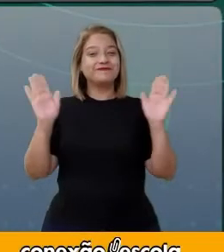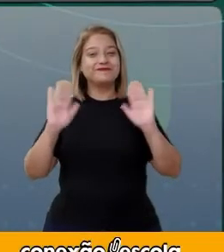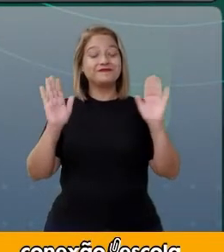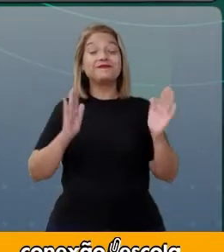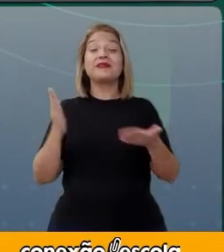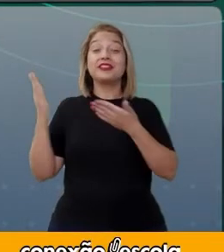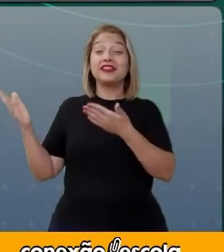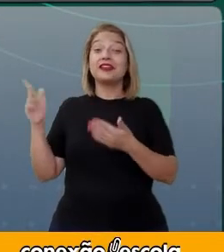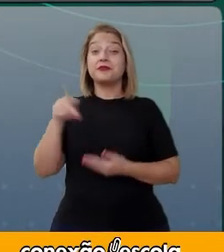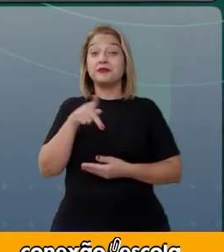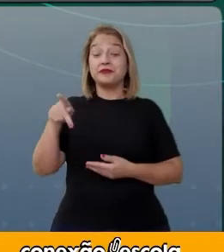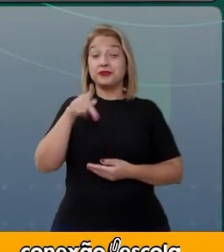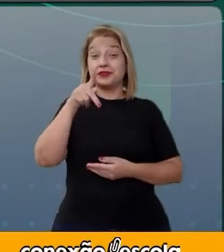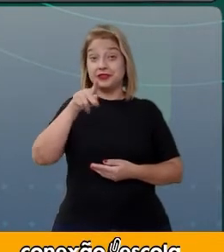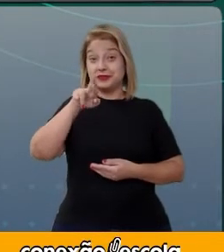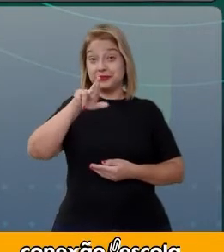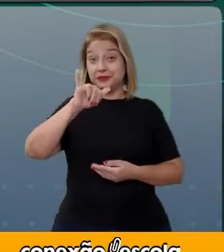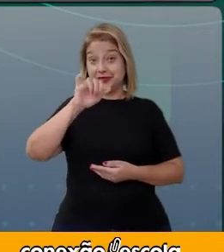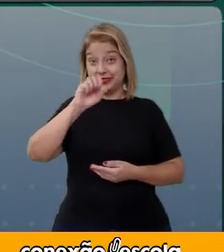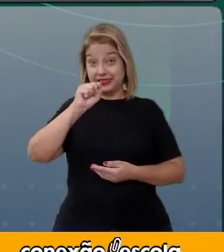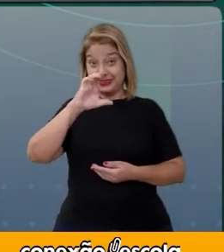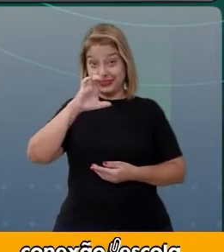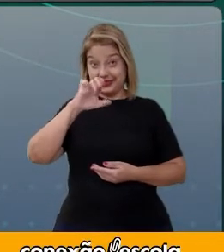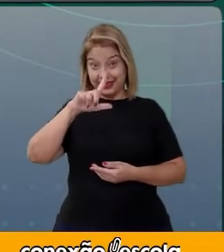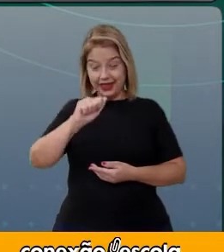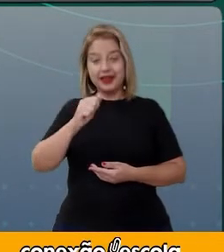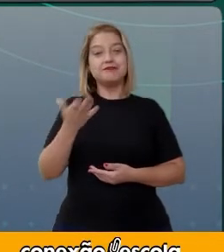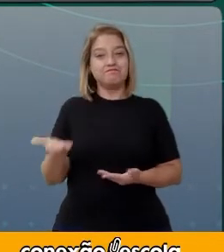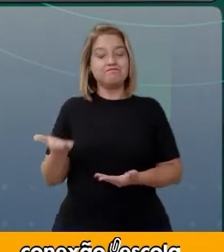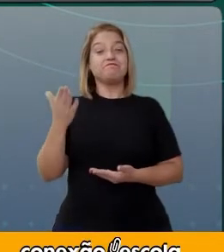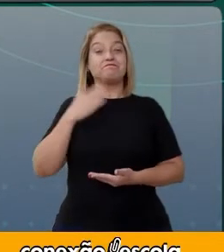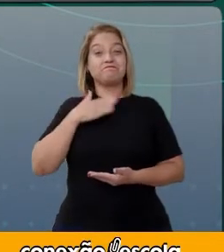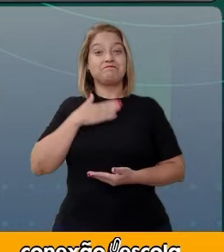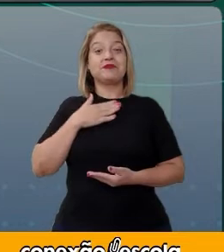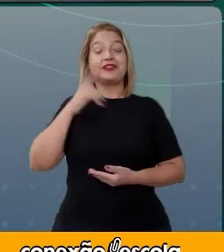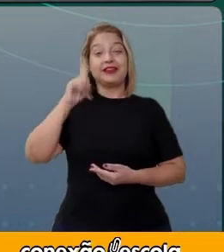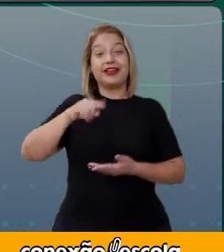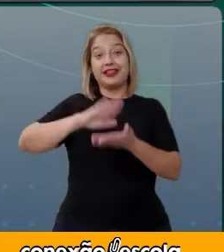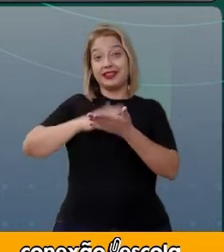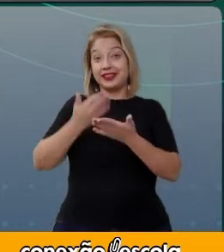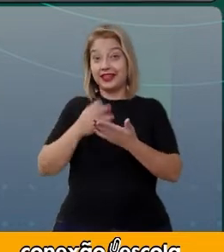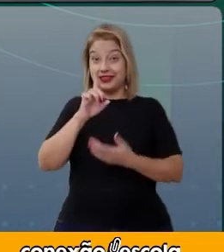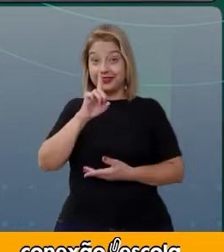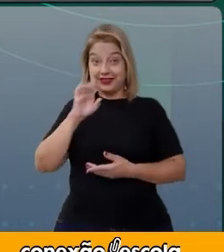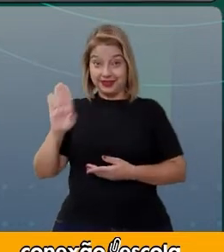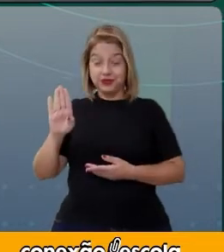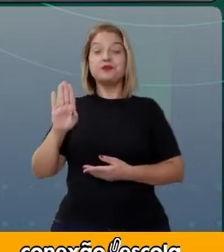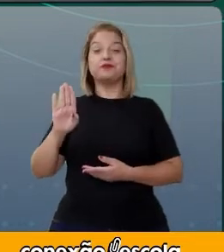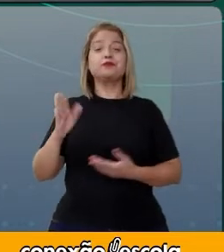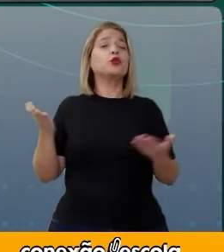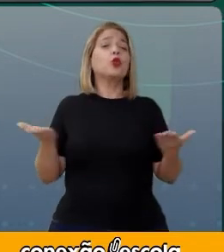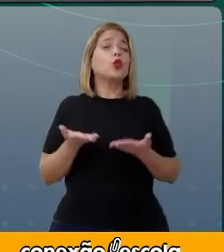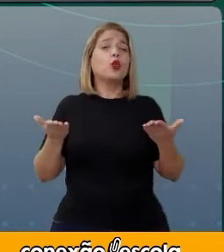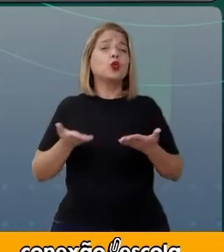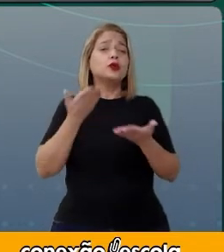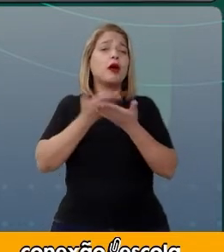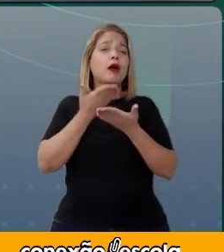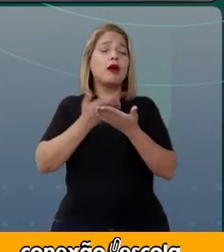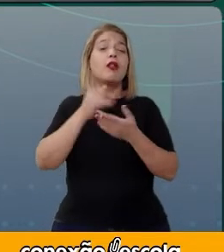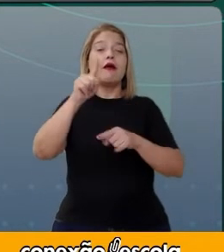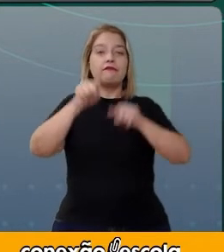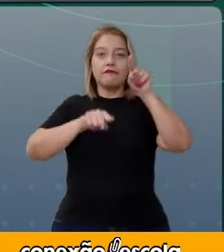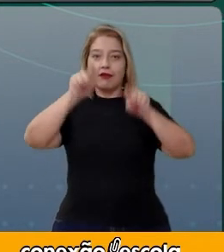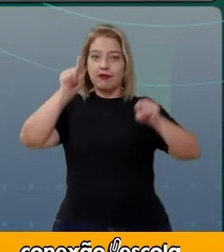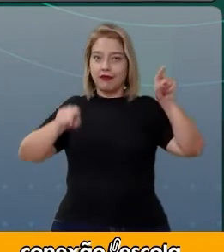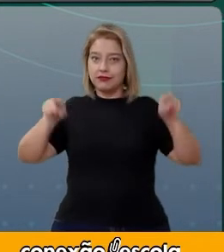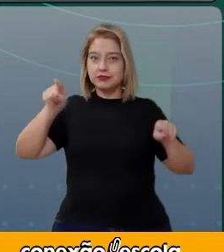Olá, meu nome é Priscila, essa é a intérprete Débora e a videoaula é sobre variação entre